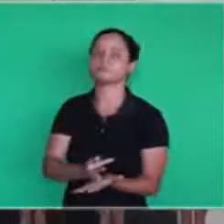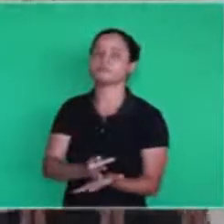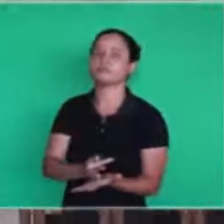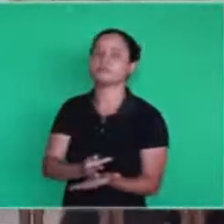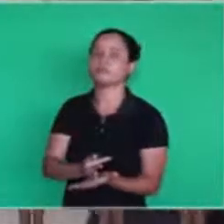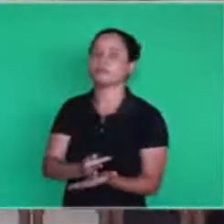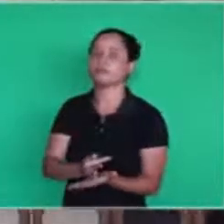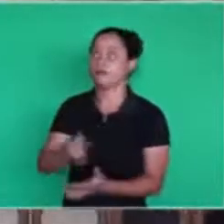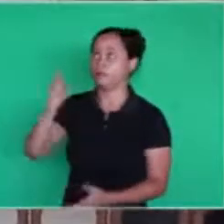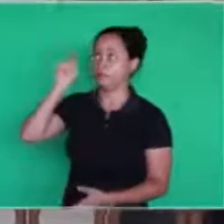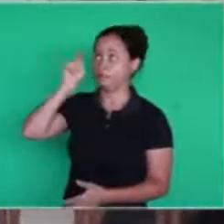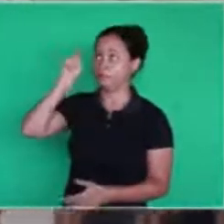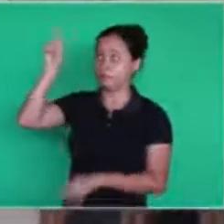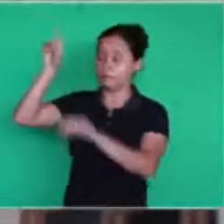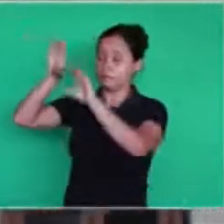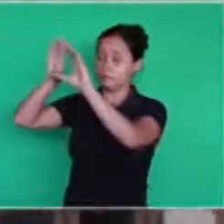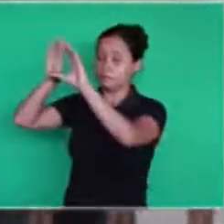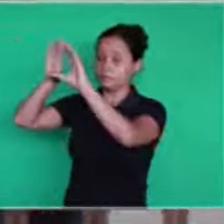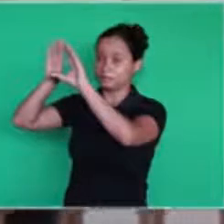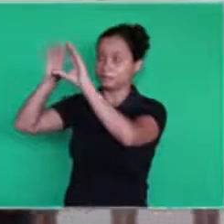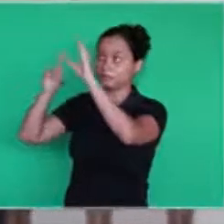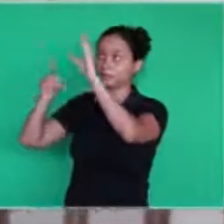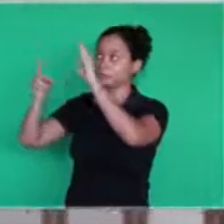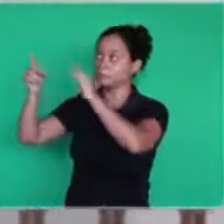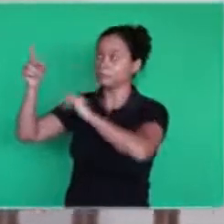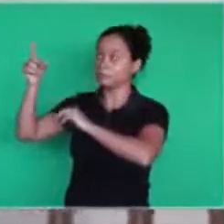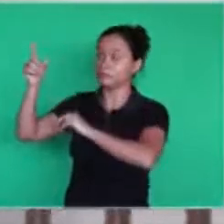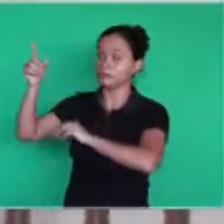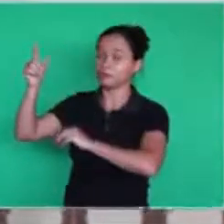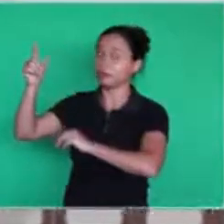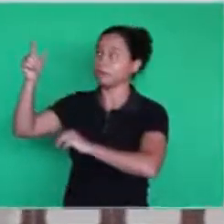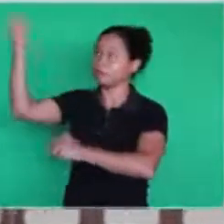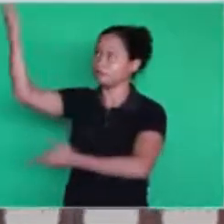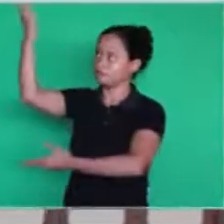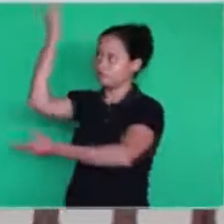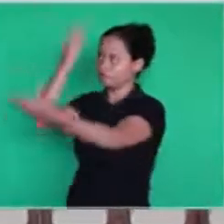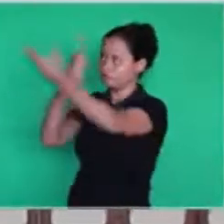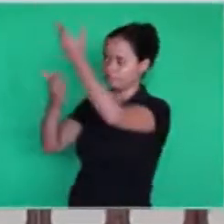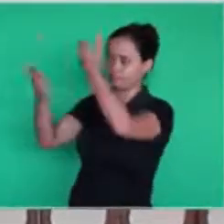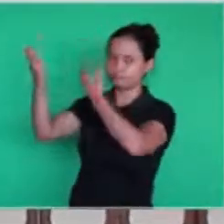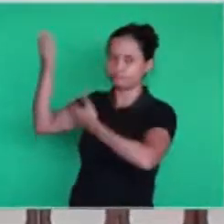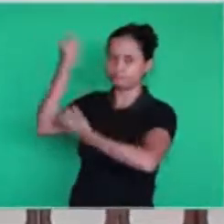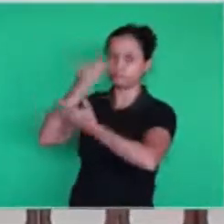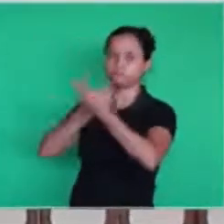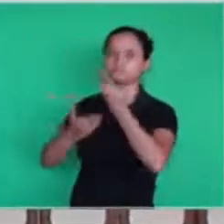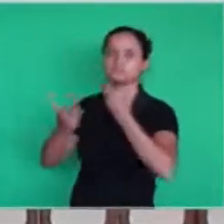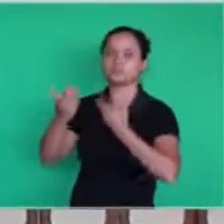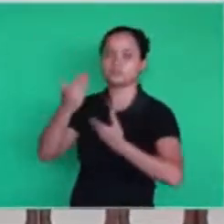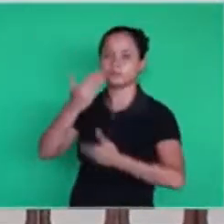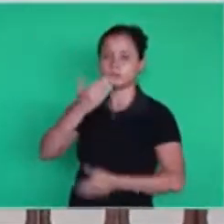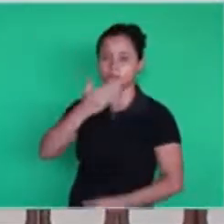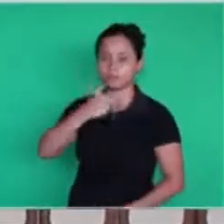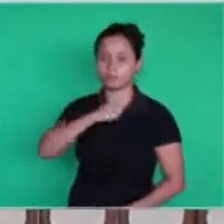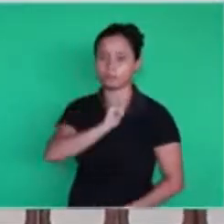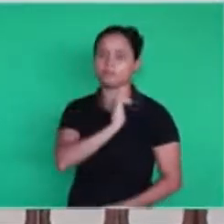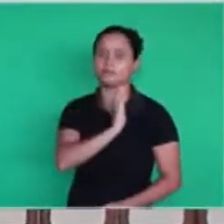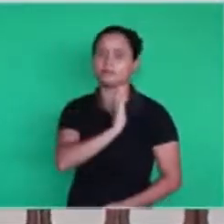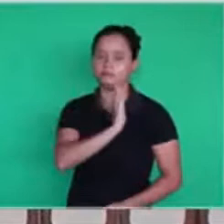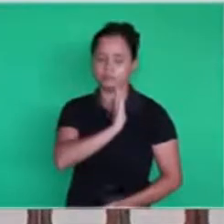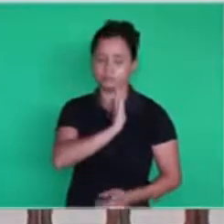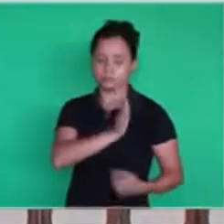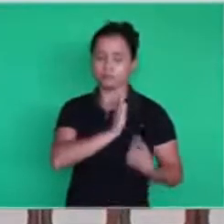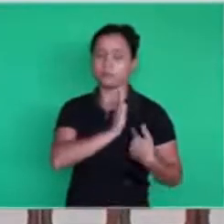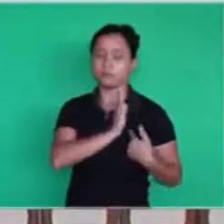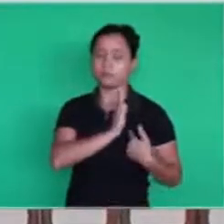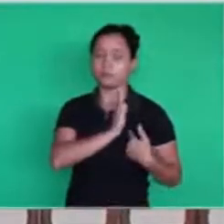ela vem aqui. A fé, ela vem no coração do homem, abre um caminho e depois esta fé, esta